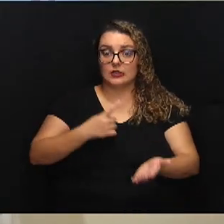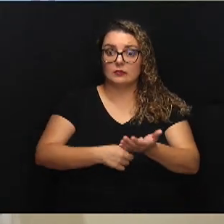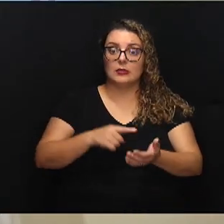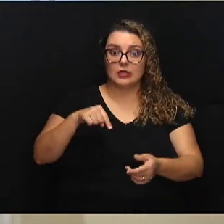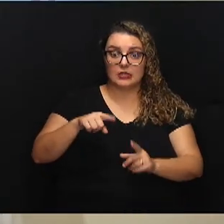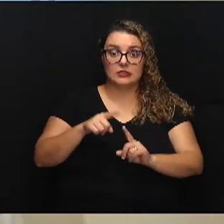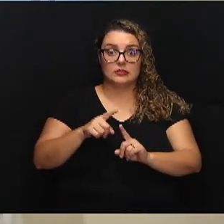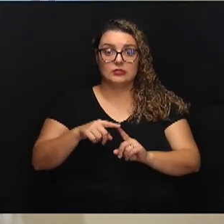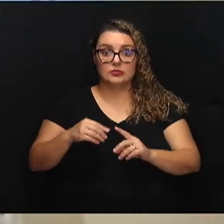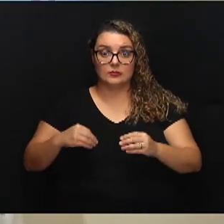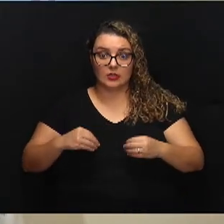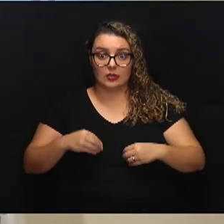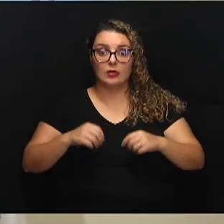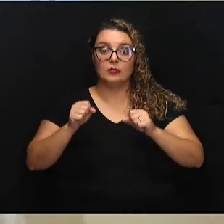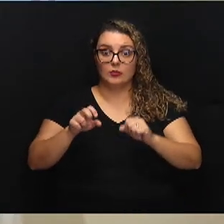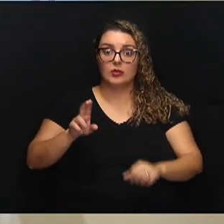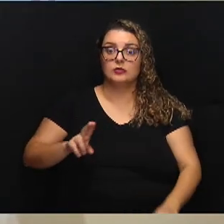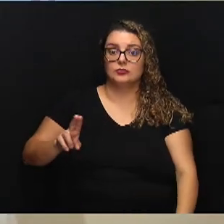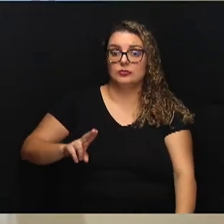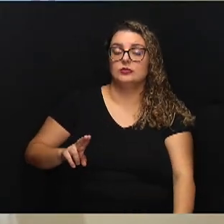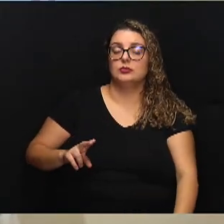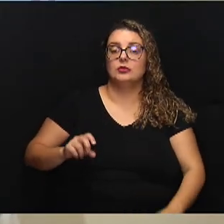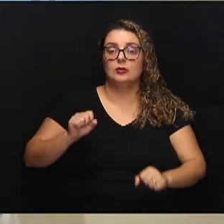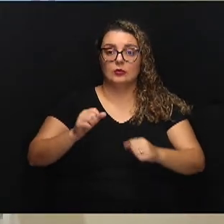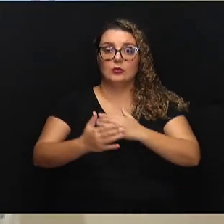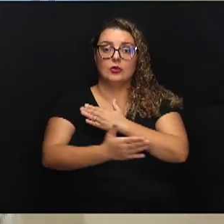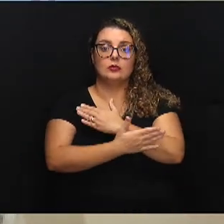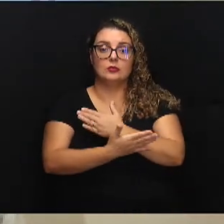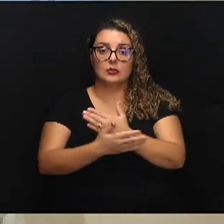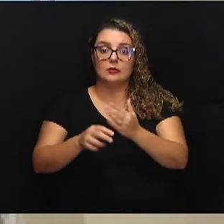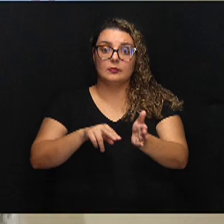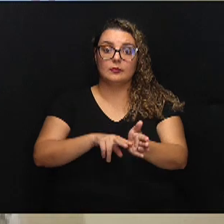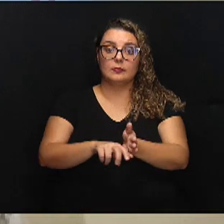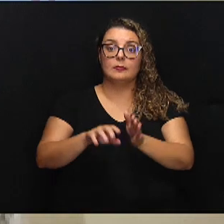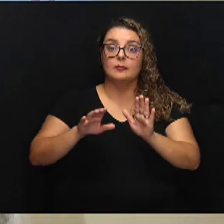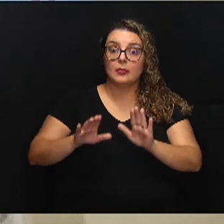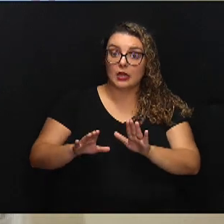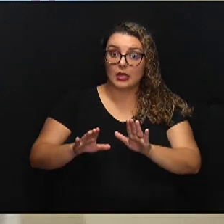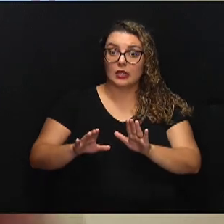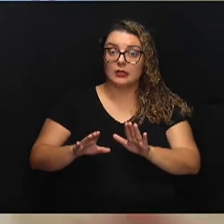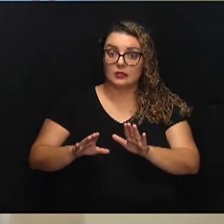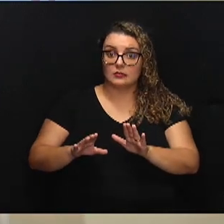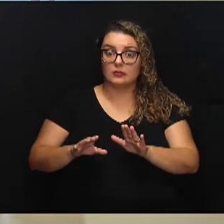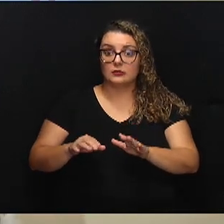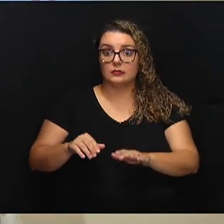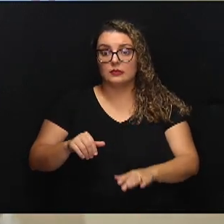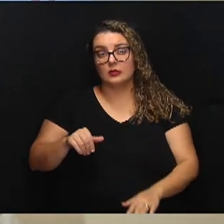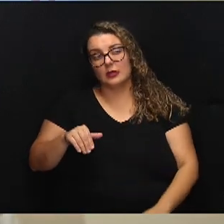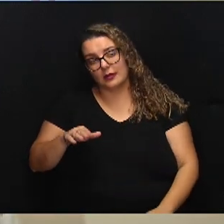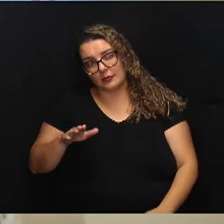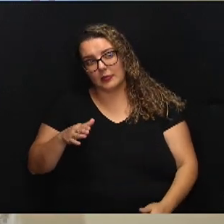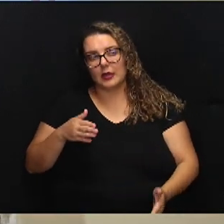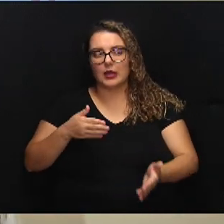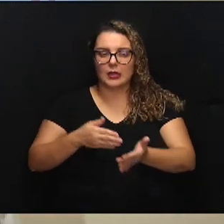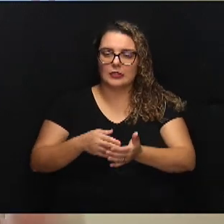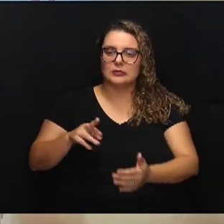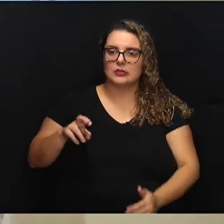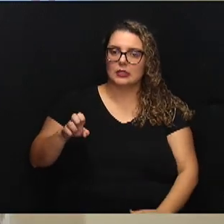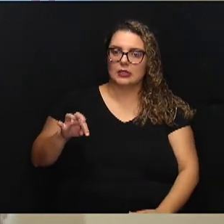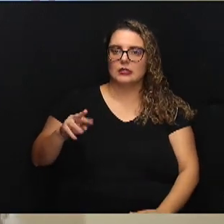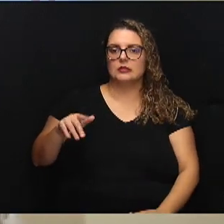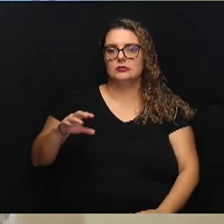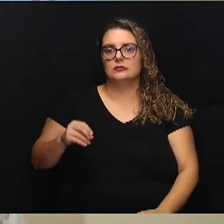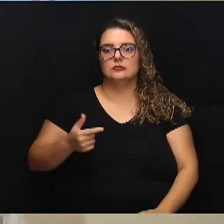tipo de exame ele pode ser usado, pode nos auxiliar no diagnóstico, mas ele é algo mais restrito. A gente não tem um